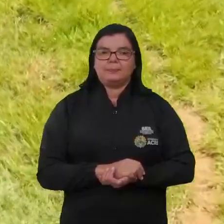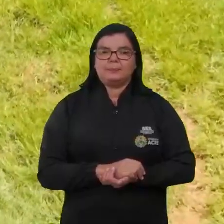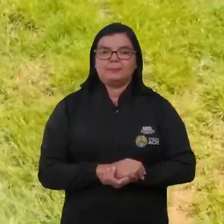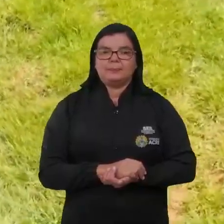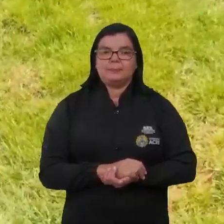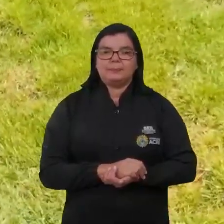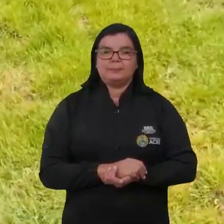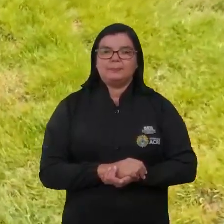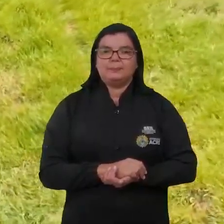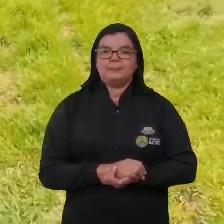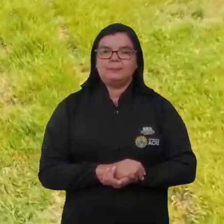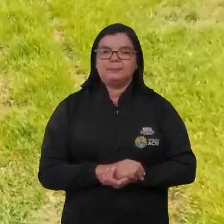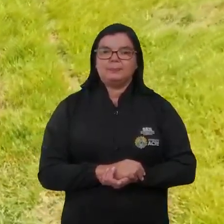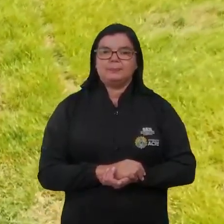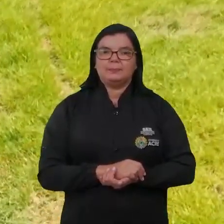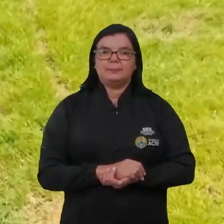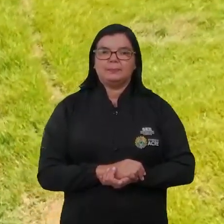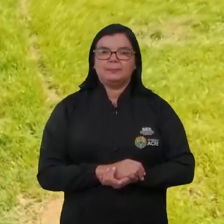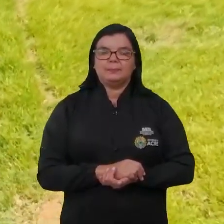Vem pro Acre!